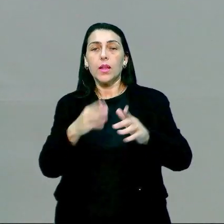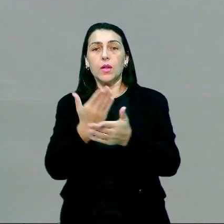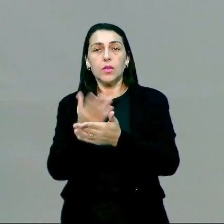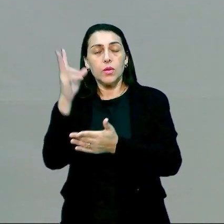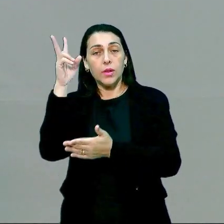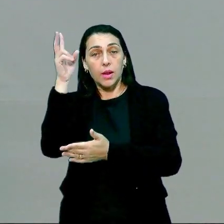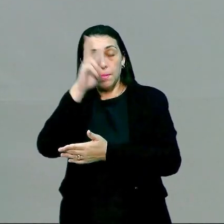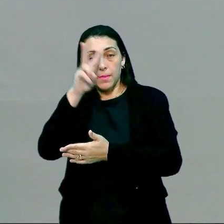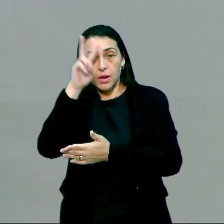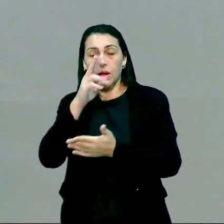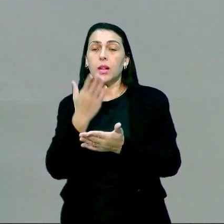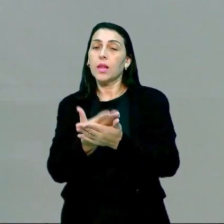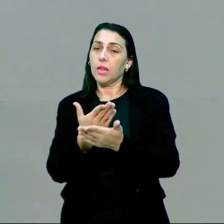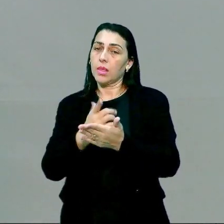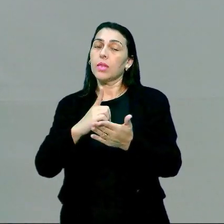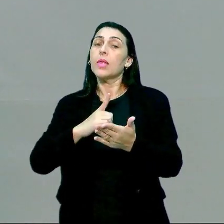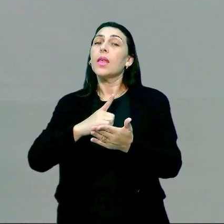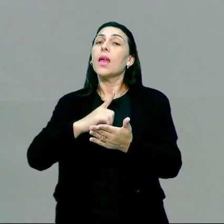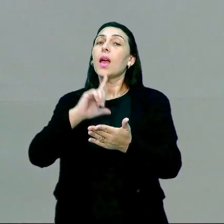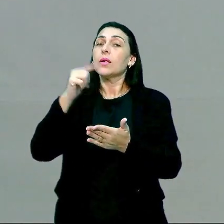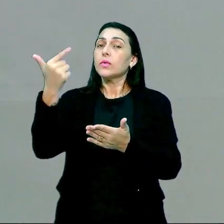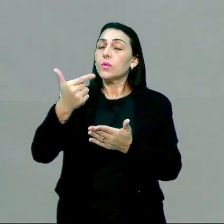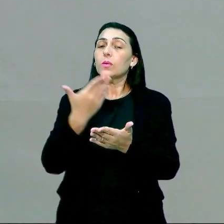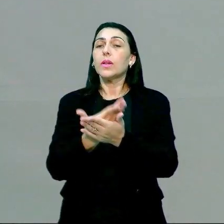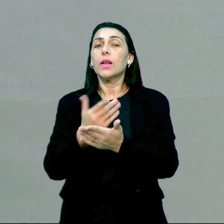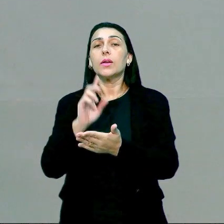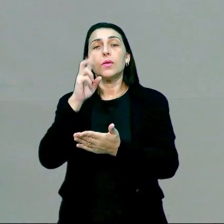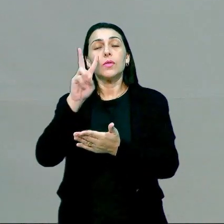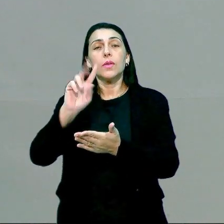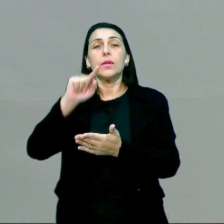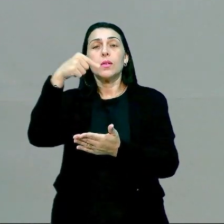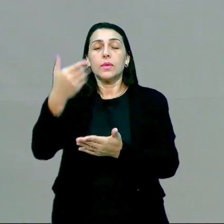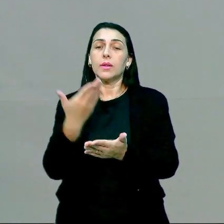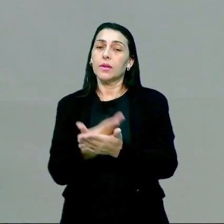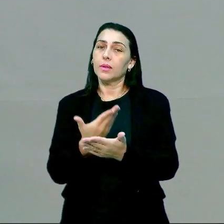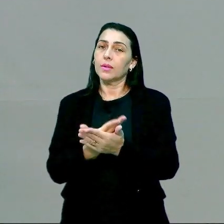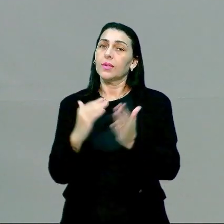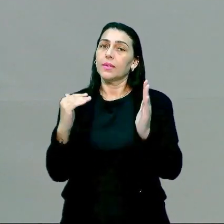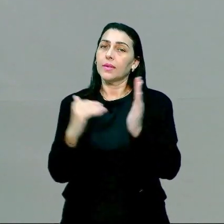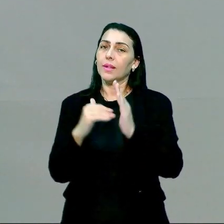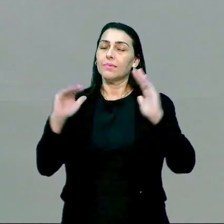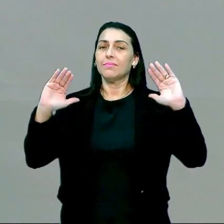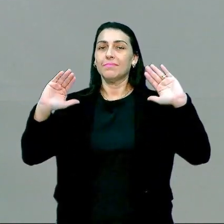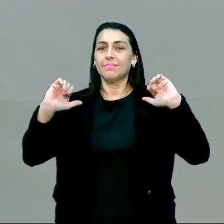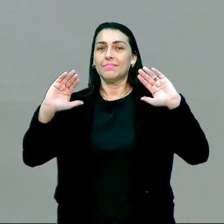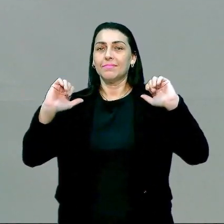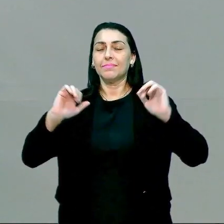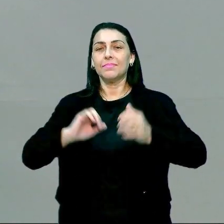Lembrando que essa aula vai ter uma parte 2 e nos vemos na próxima aula. Até mais.